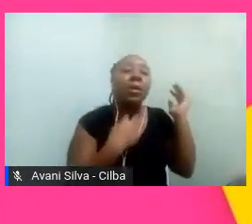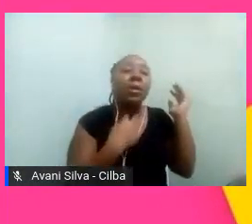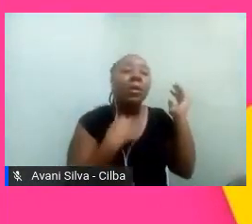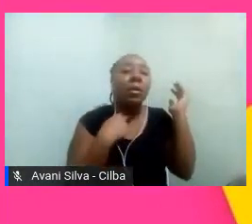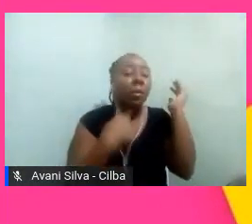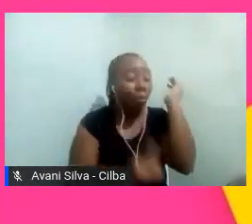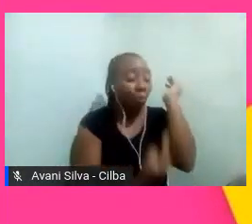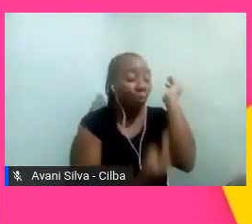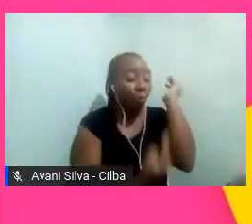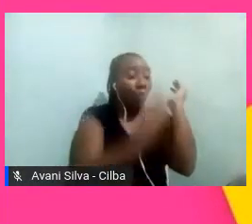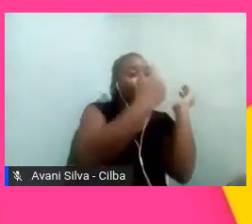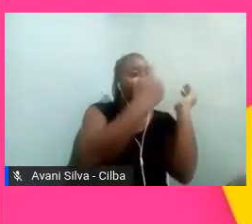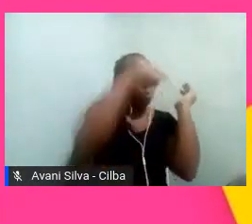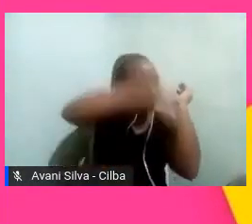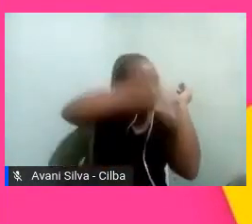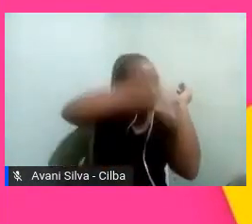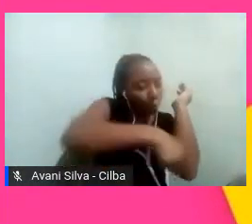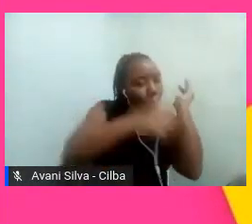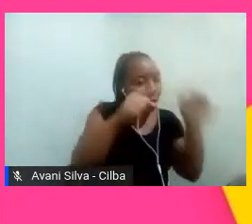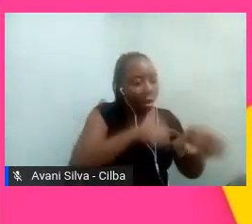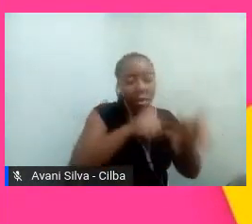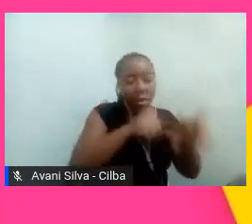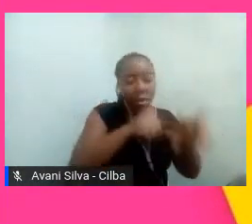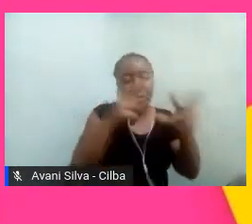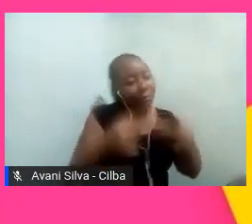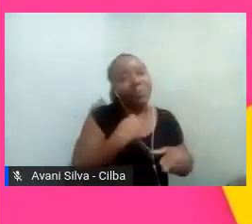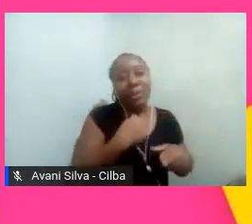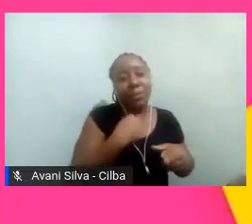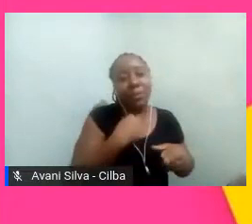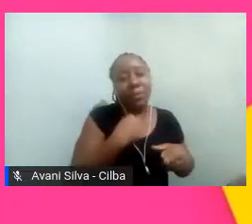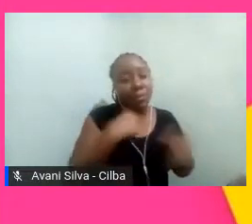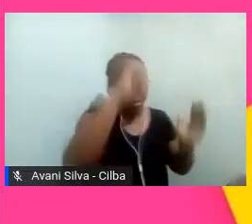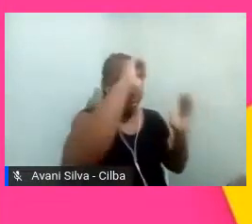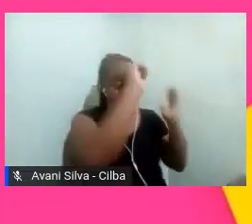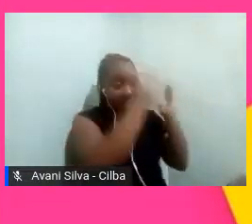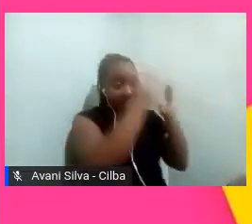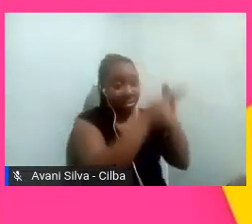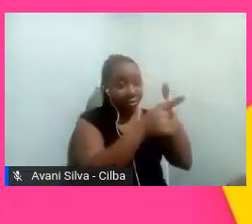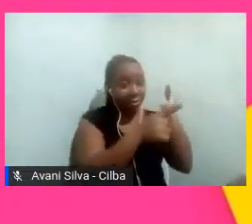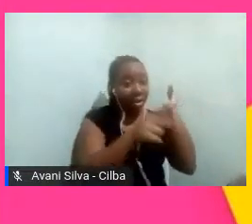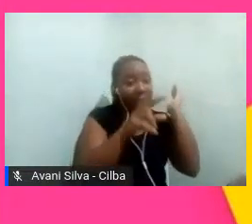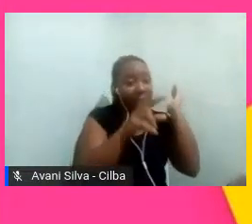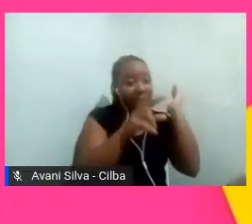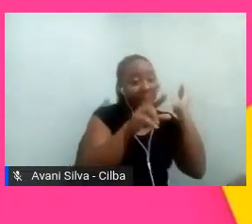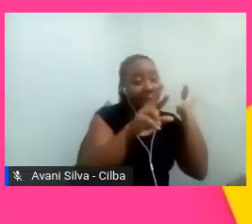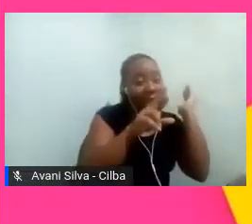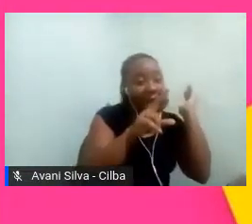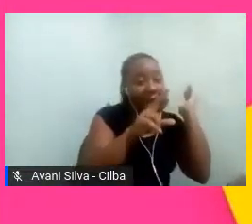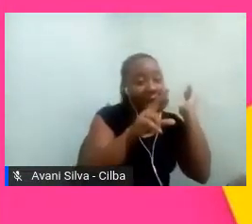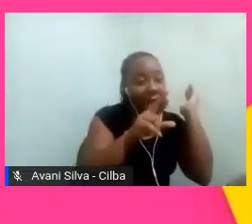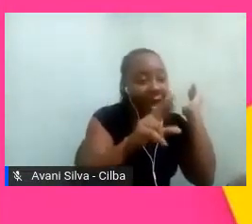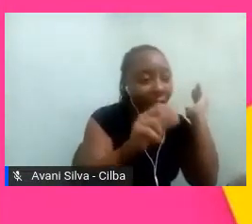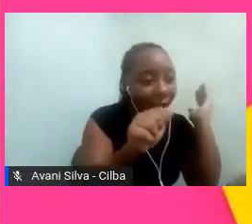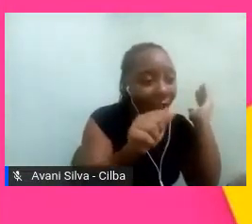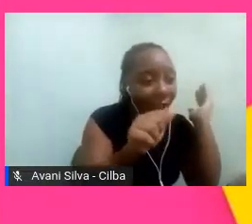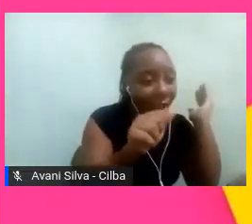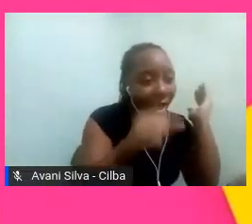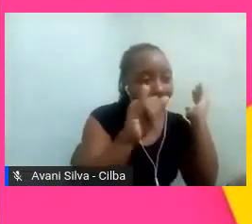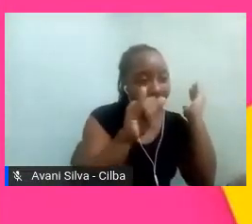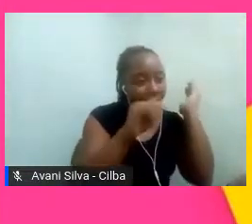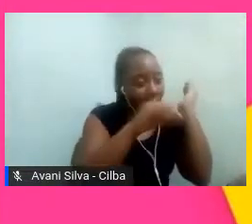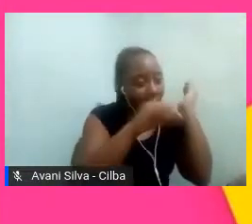tempo. Então, toda vez que eu der o comando high para um deles, o outro é low.